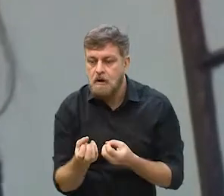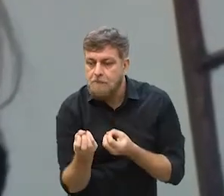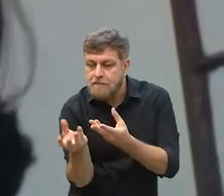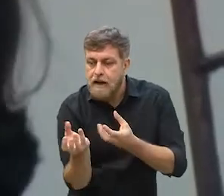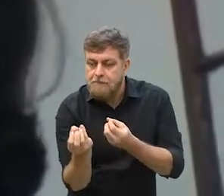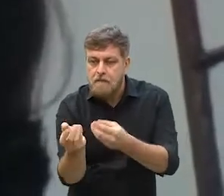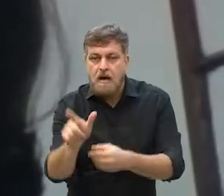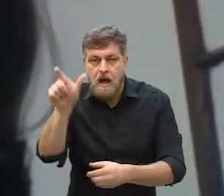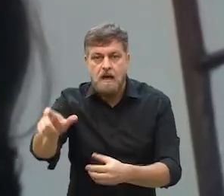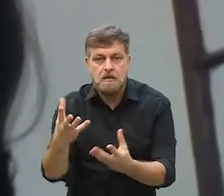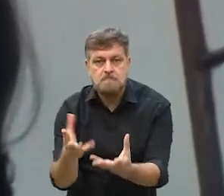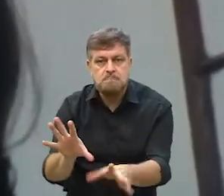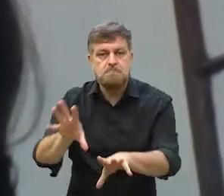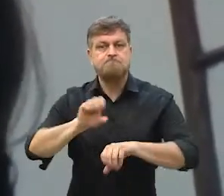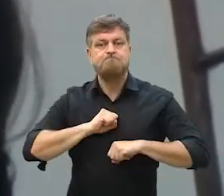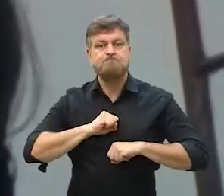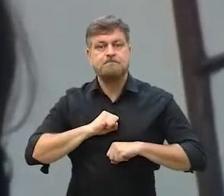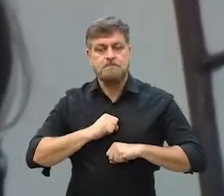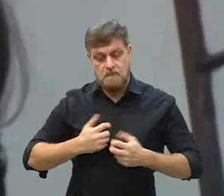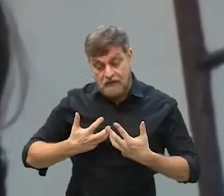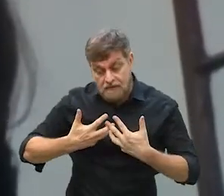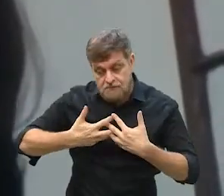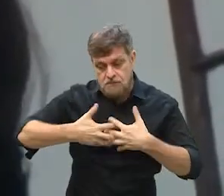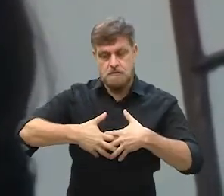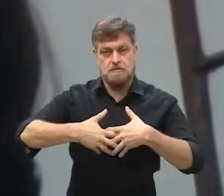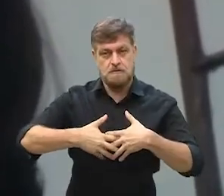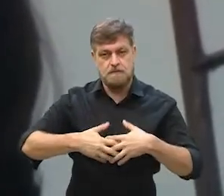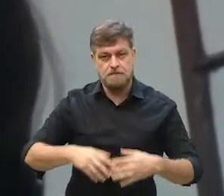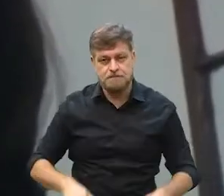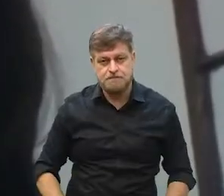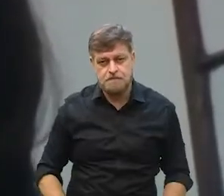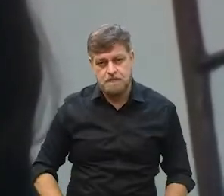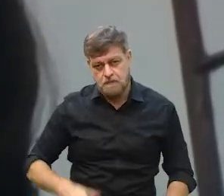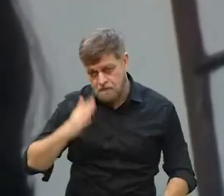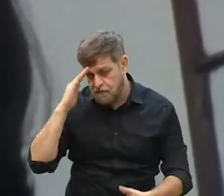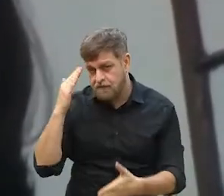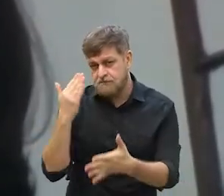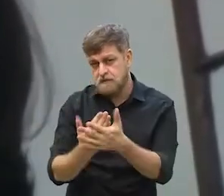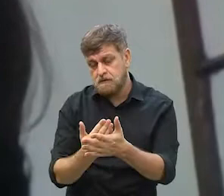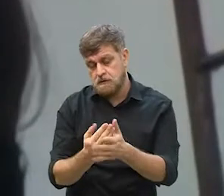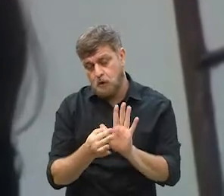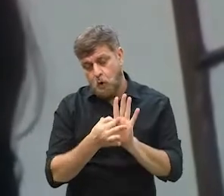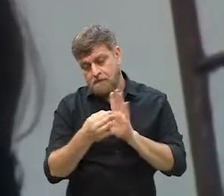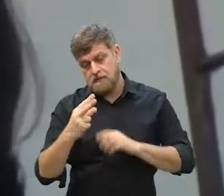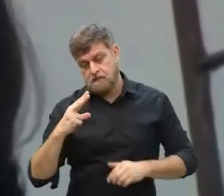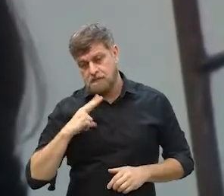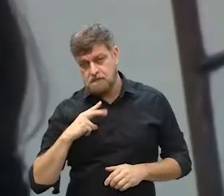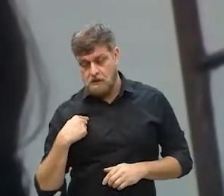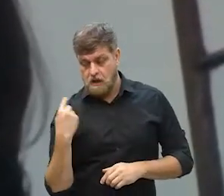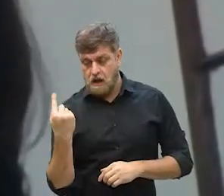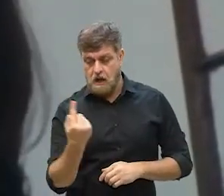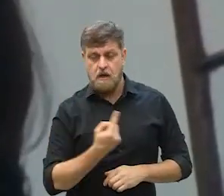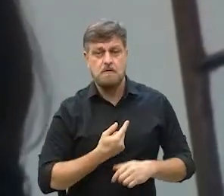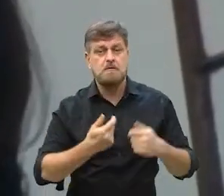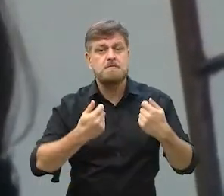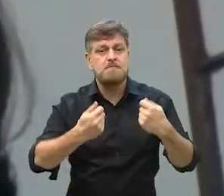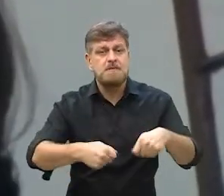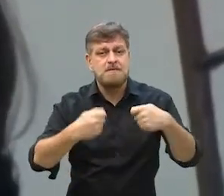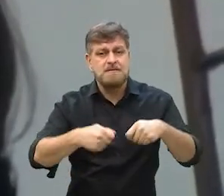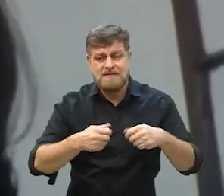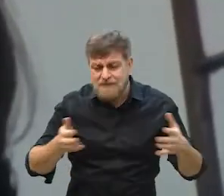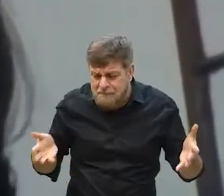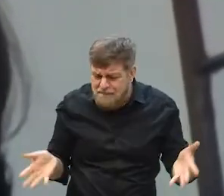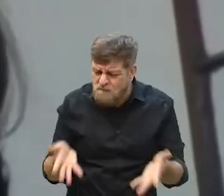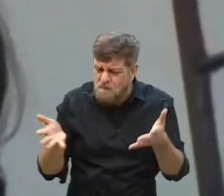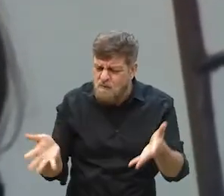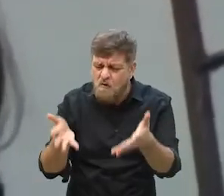e cheguem com efetividade. Sim. Né? Então, eu acredito que nós precisamos